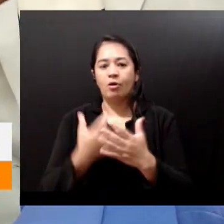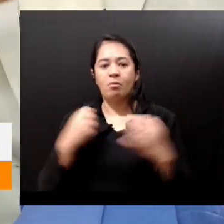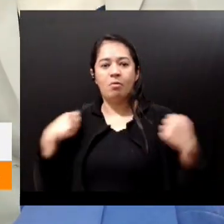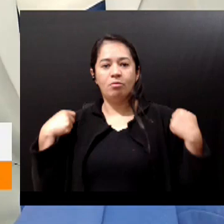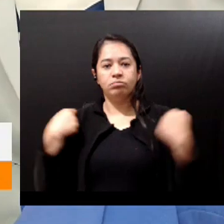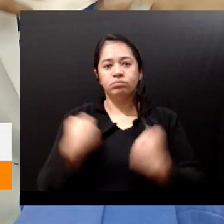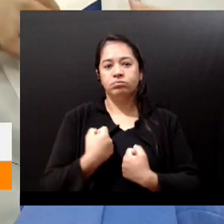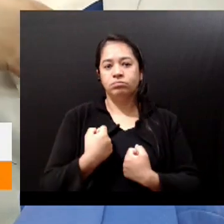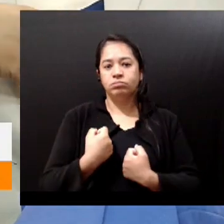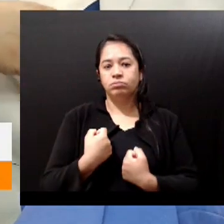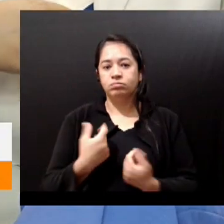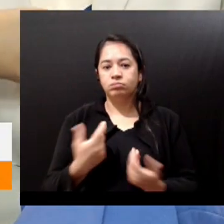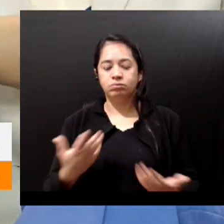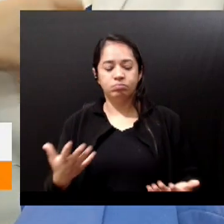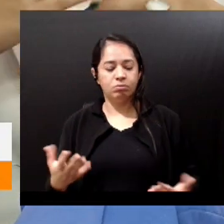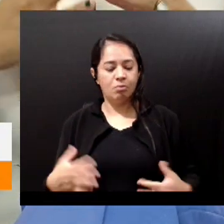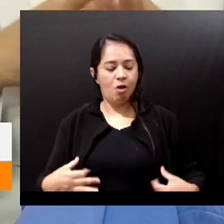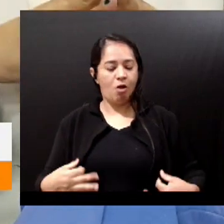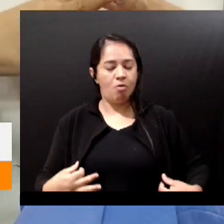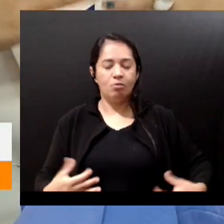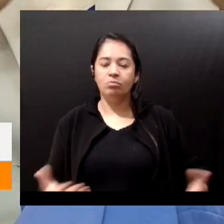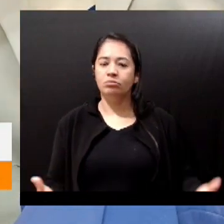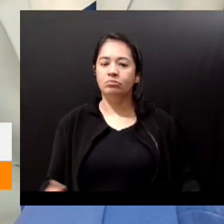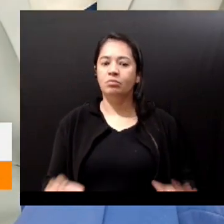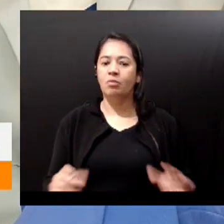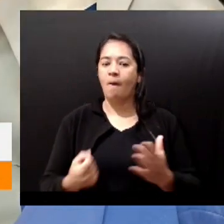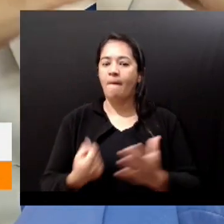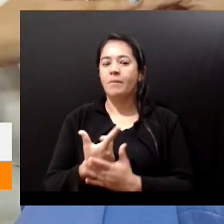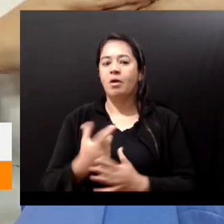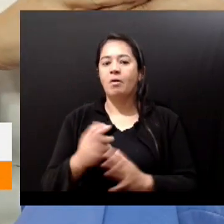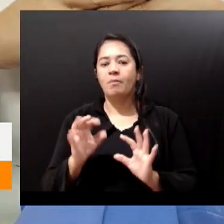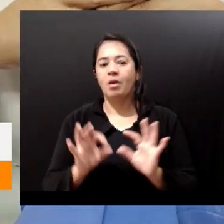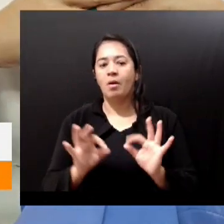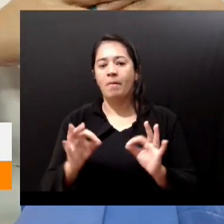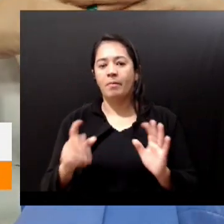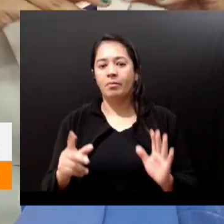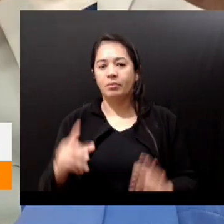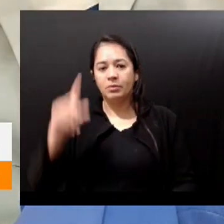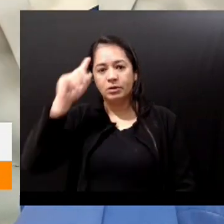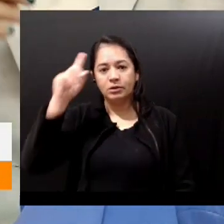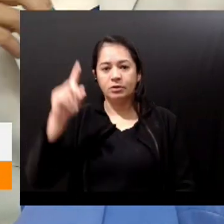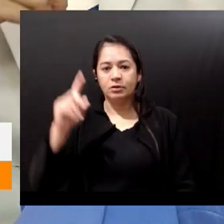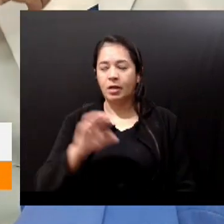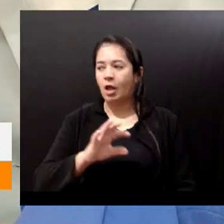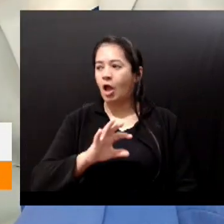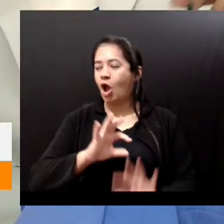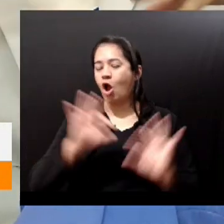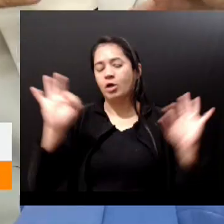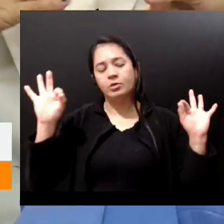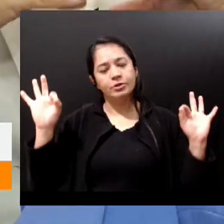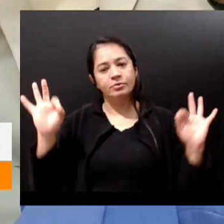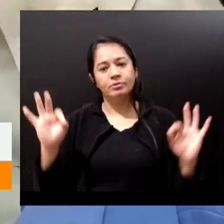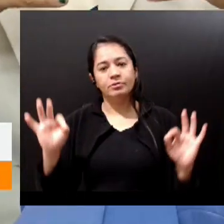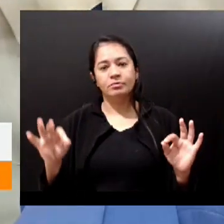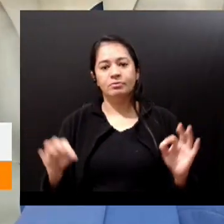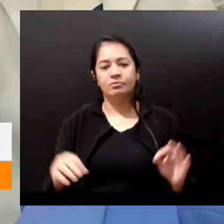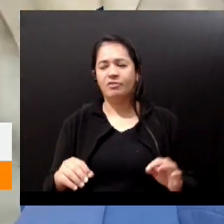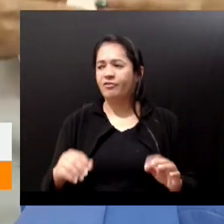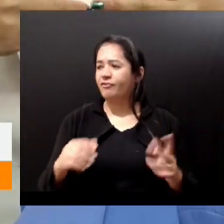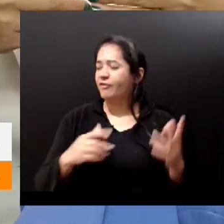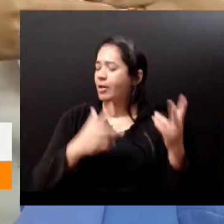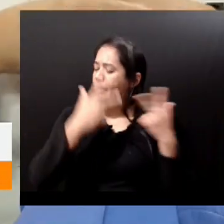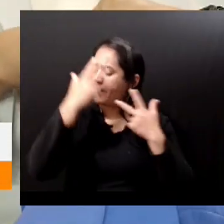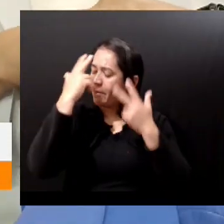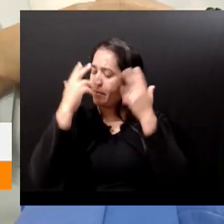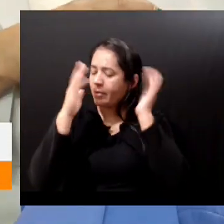menina, enfim, né? Comprou uma roupa específica para aquele dia, está impecável, né? Foi no salão e arrumou, mas sabe assim quando você